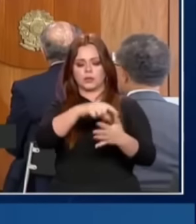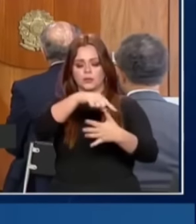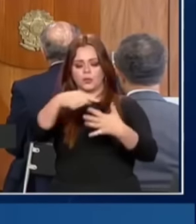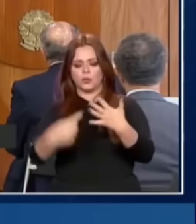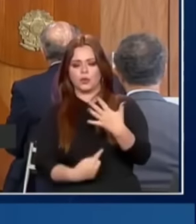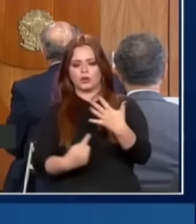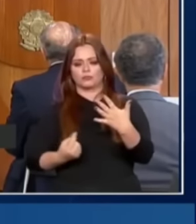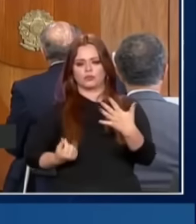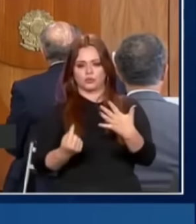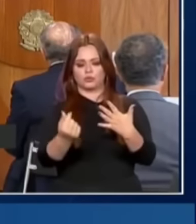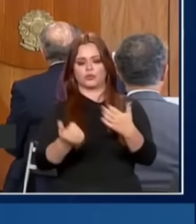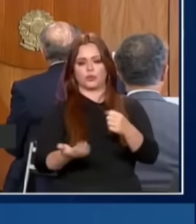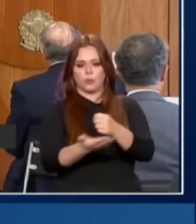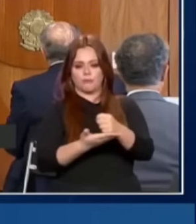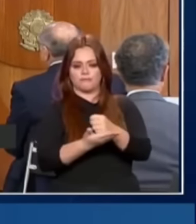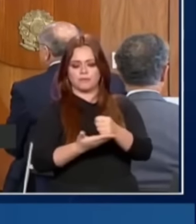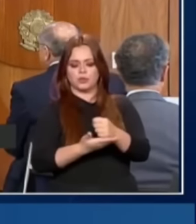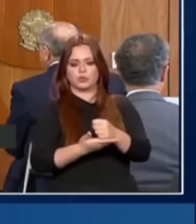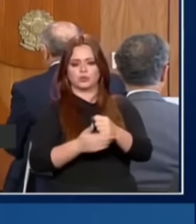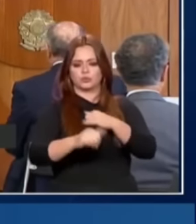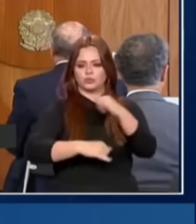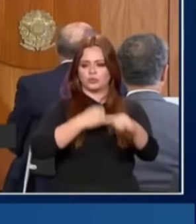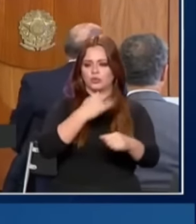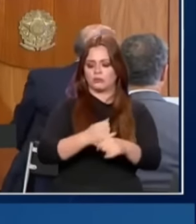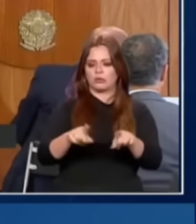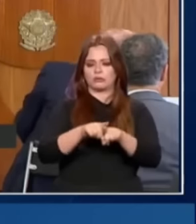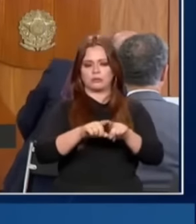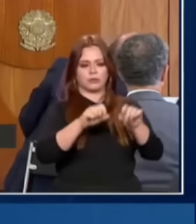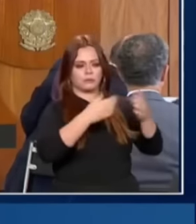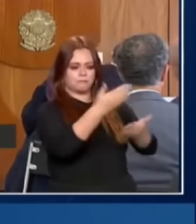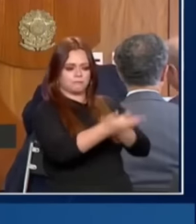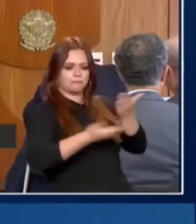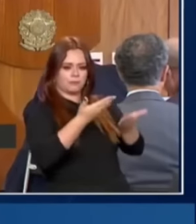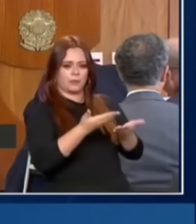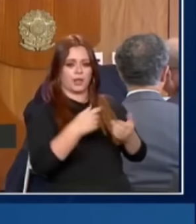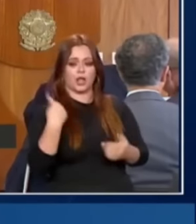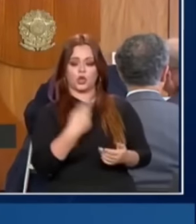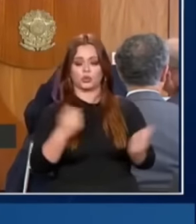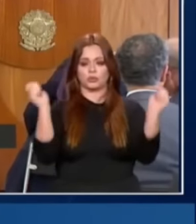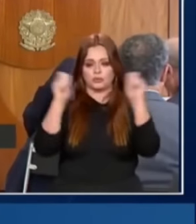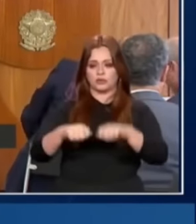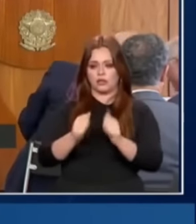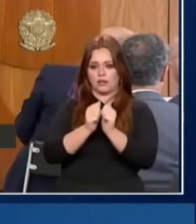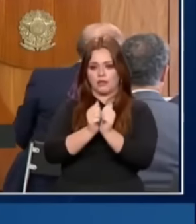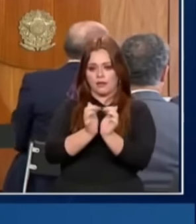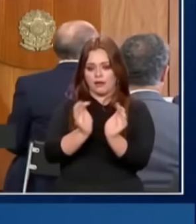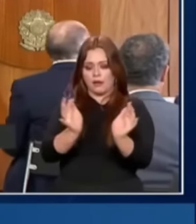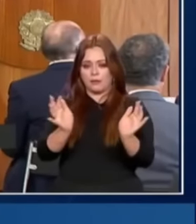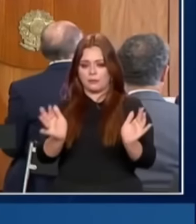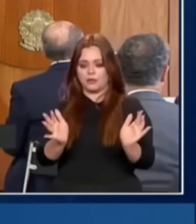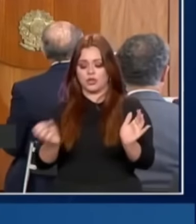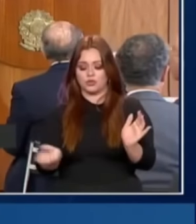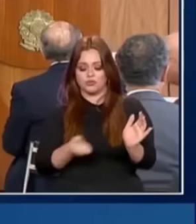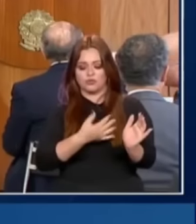dinheiro, ele não consegue continuar estudando, ele para no ensino médio. Durante um tempo, ele é tutor de latim de uma família rica. Há 7 anos da